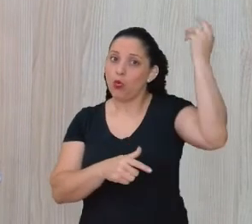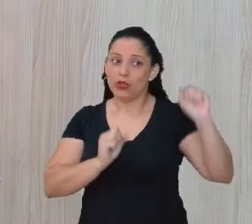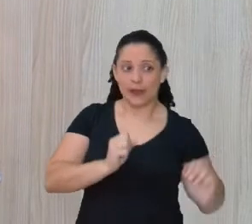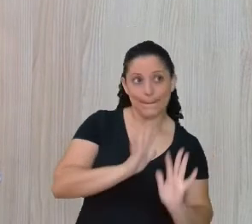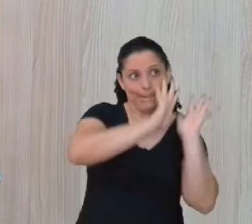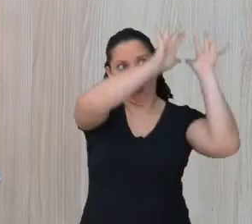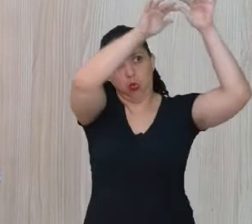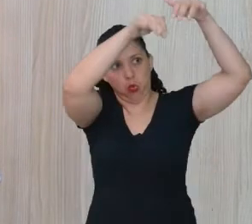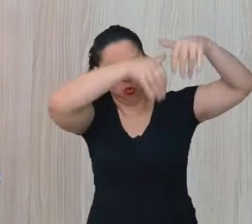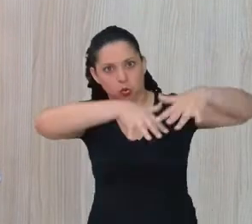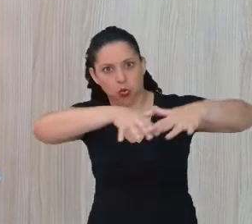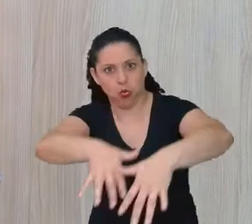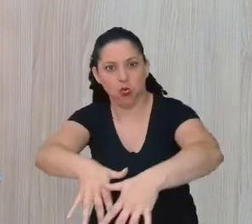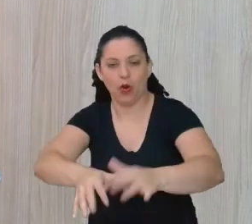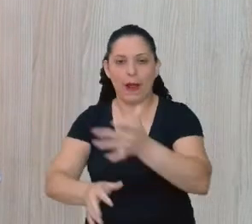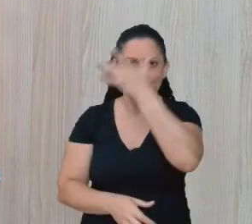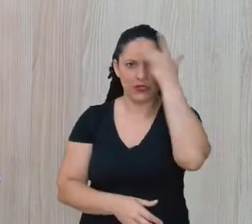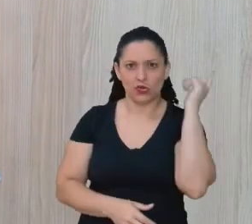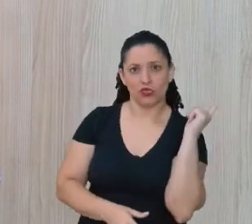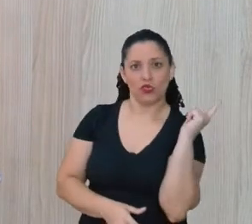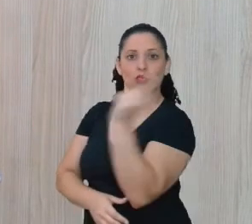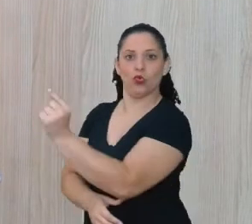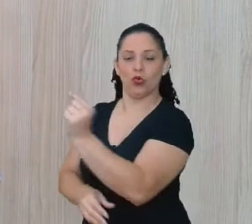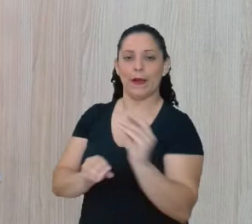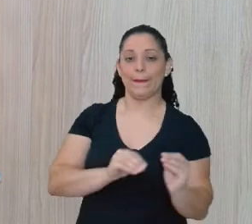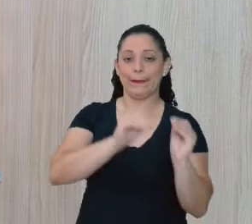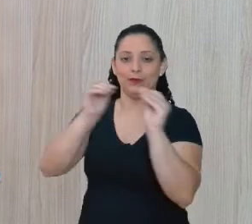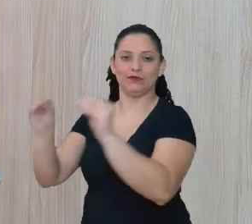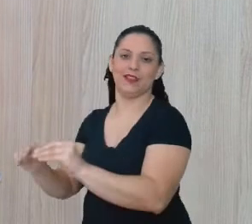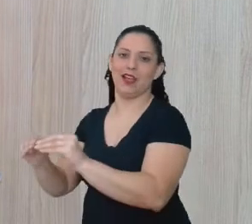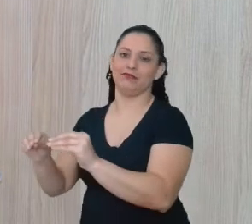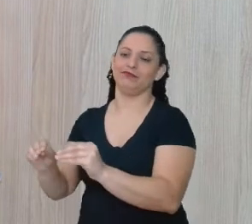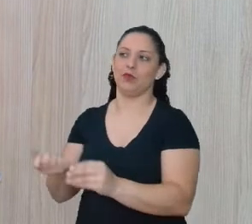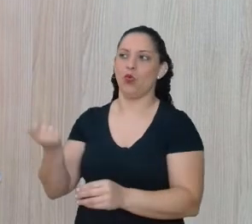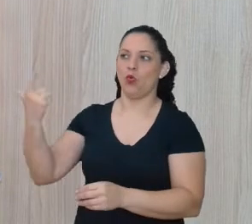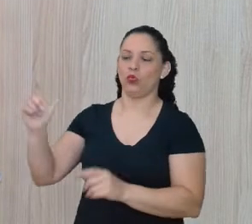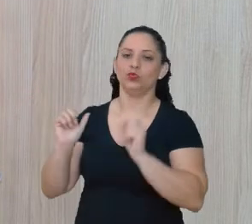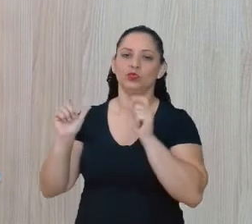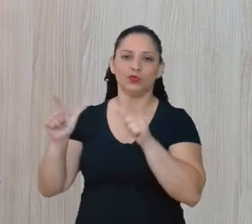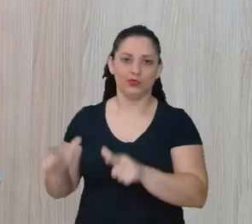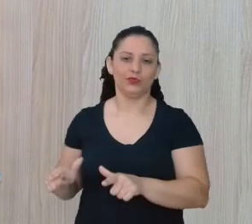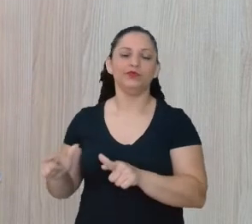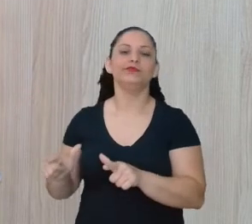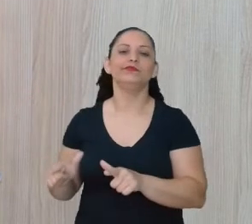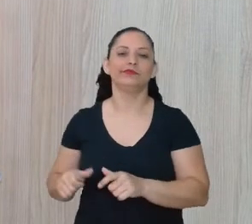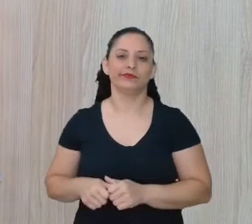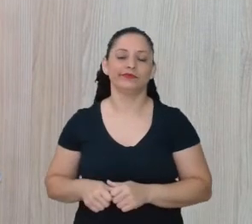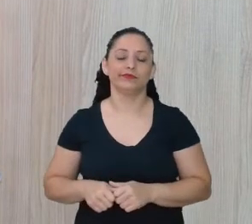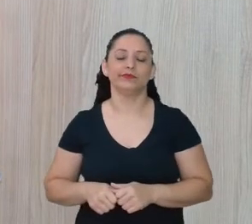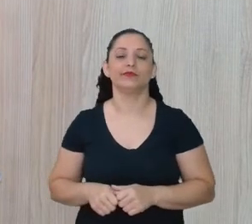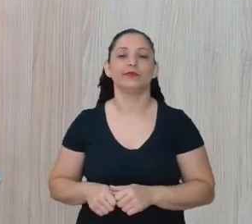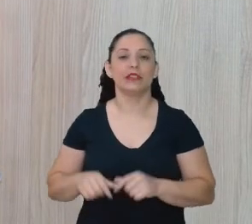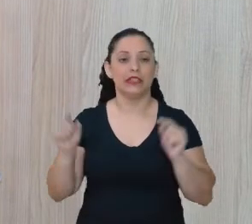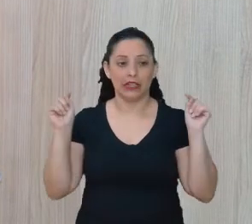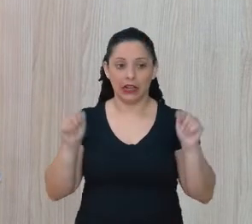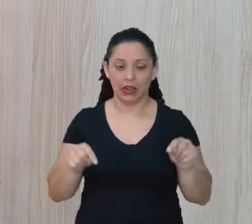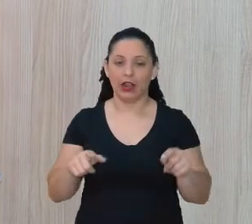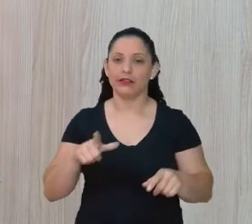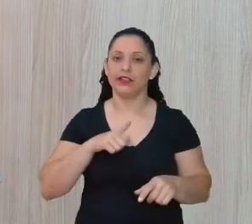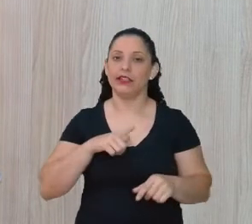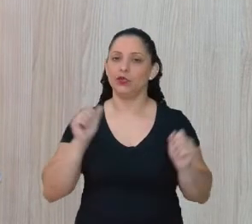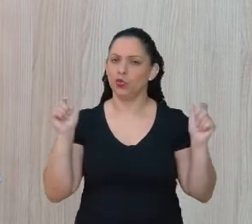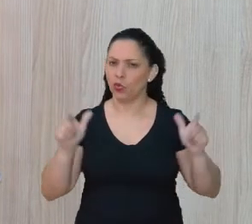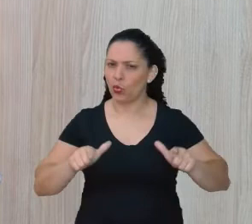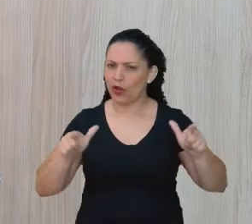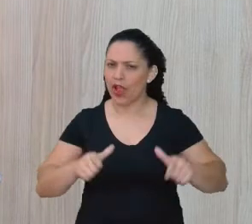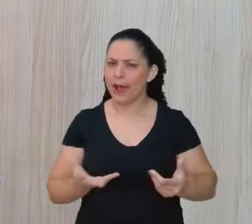as pessoas possam ir para outras regiões. Evacuar a cidade, né? Exatamente, porque realmente tem lugares